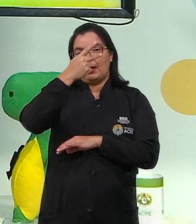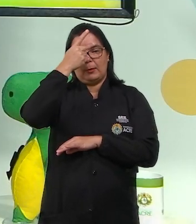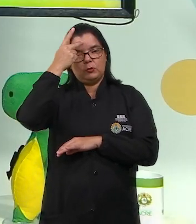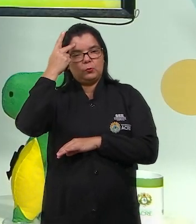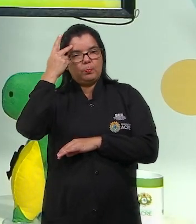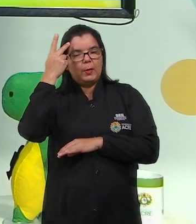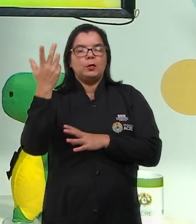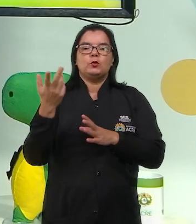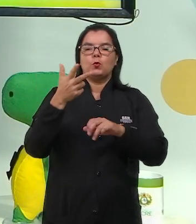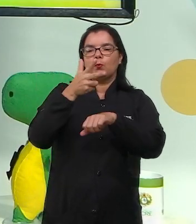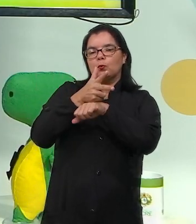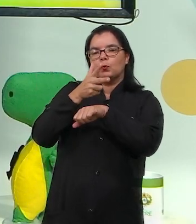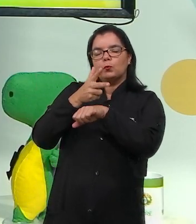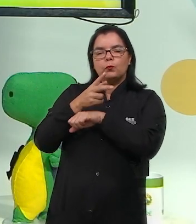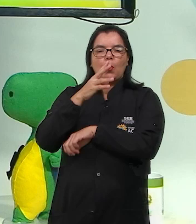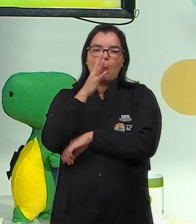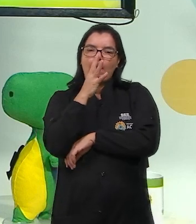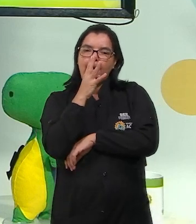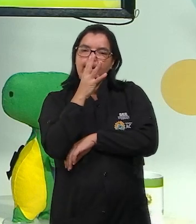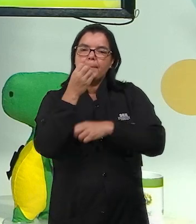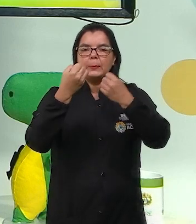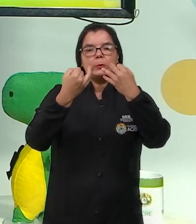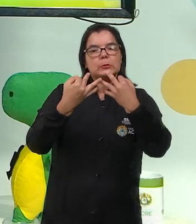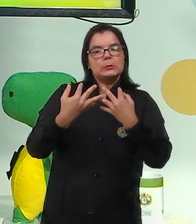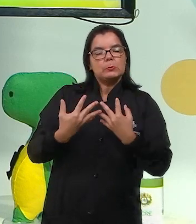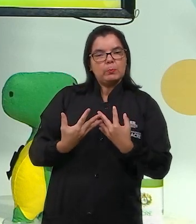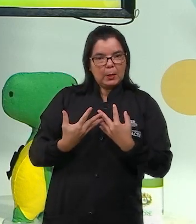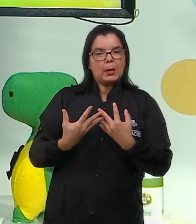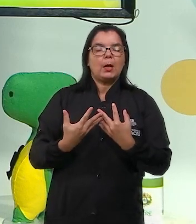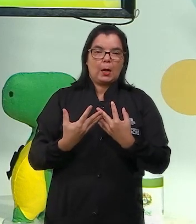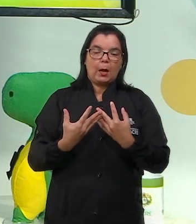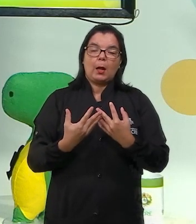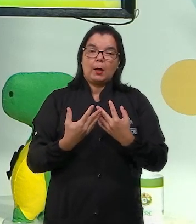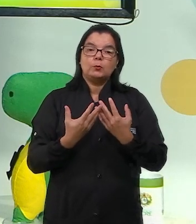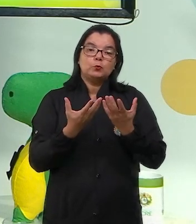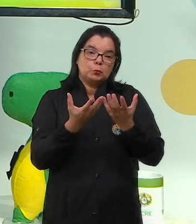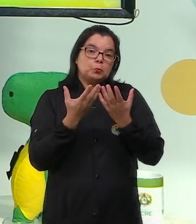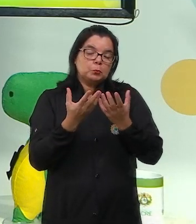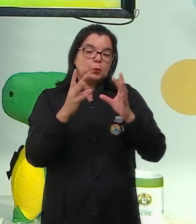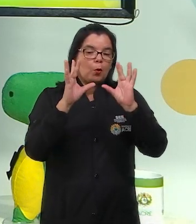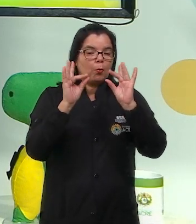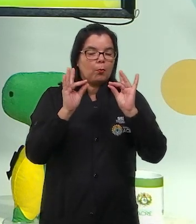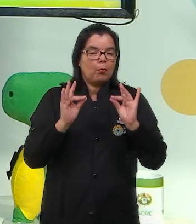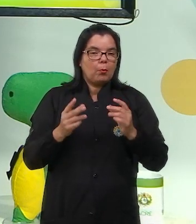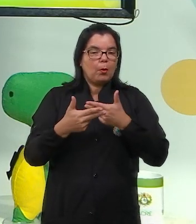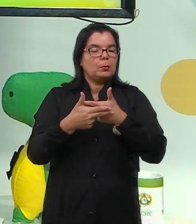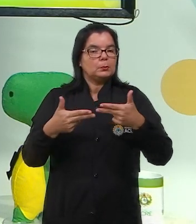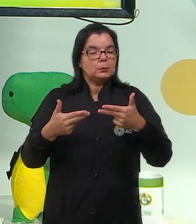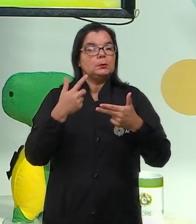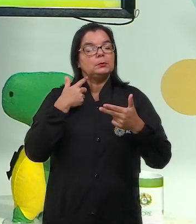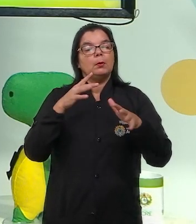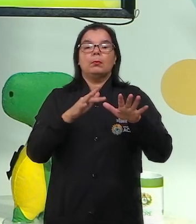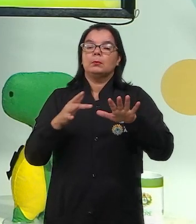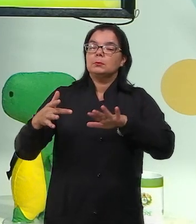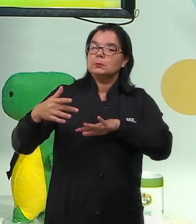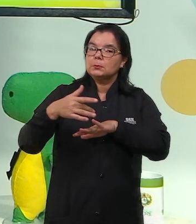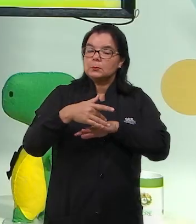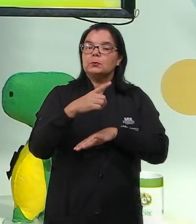resenhas, aqueles vídeos falando sobre aquele determinado produto. Então, as redes sociais hoje, elas têm um